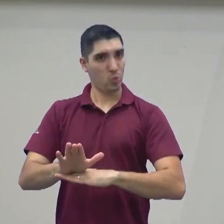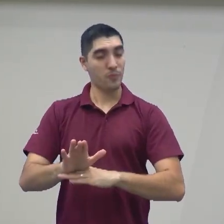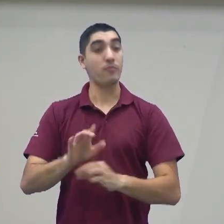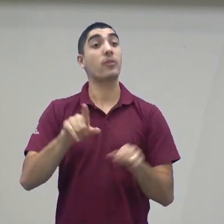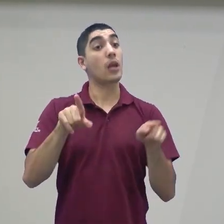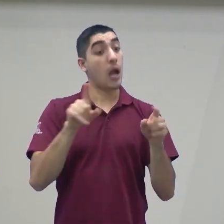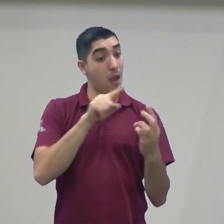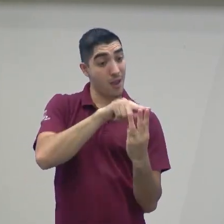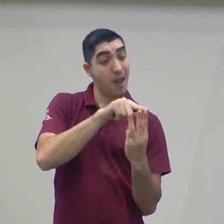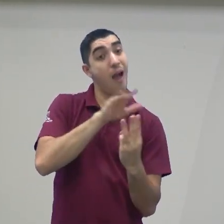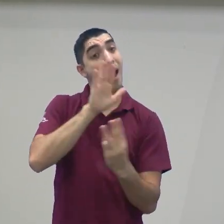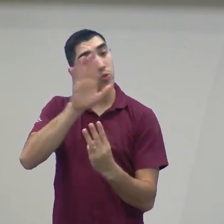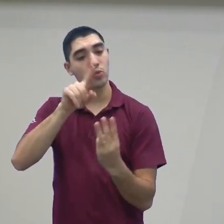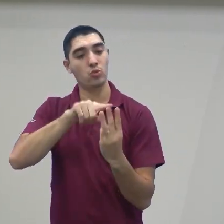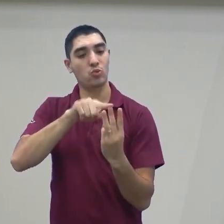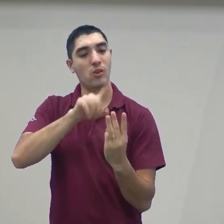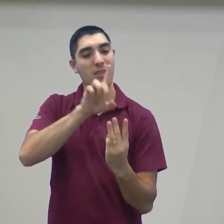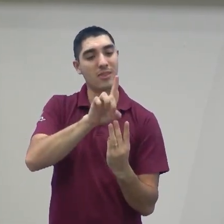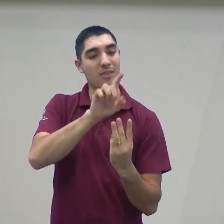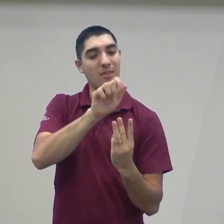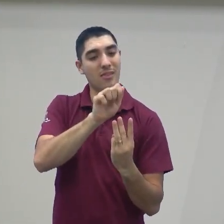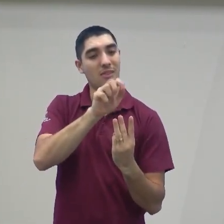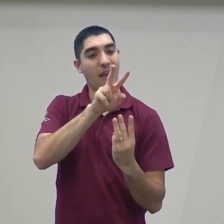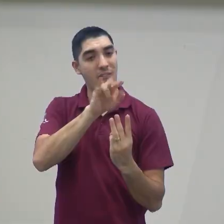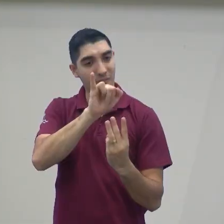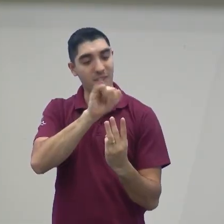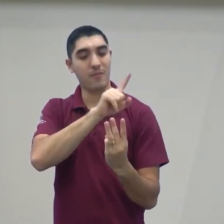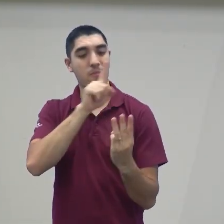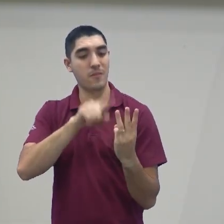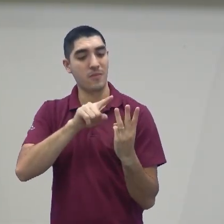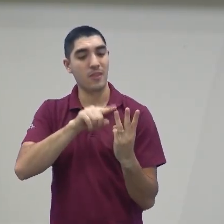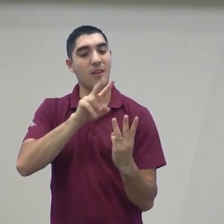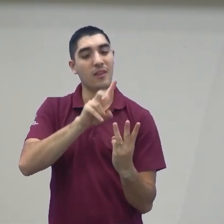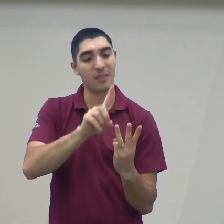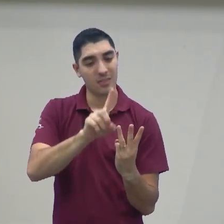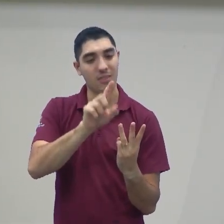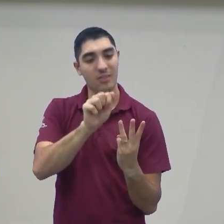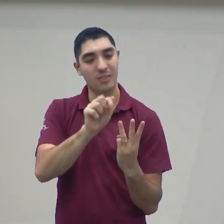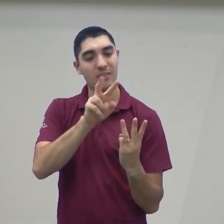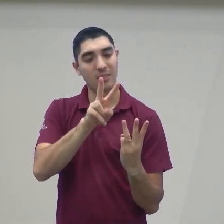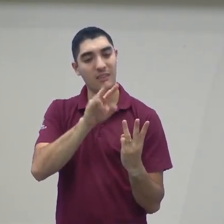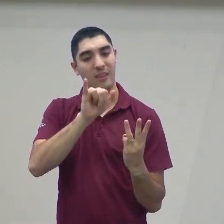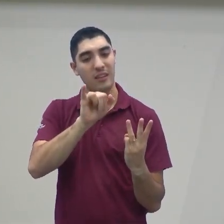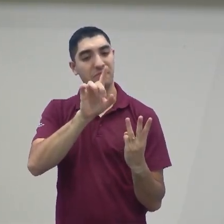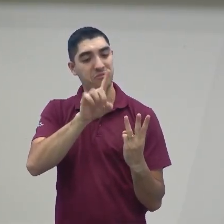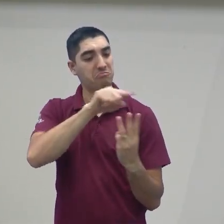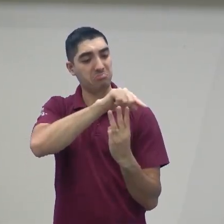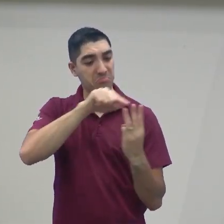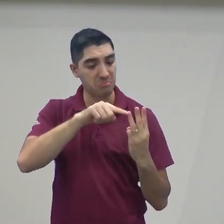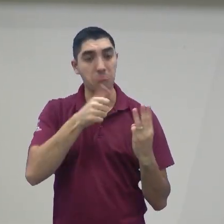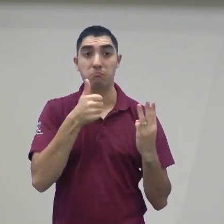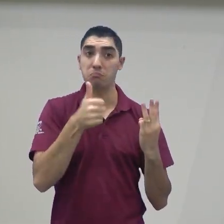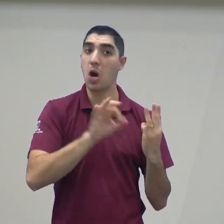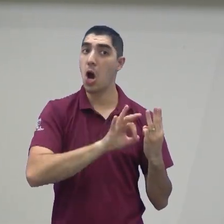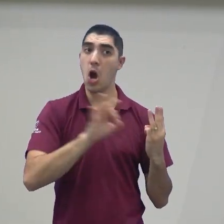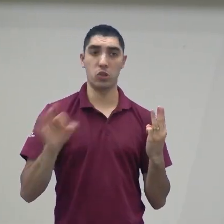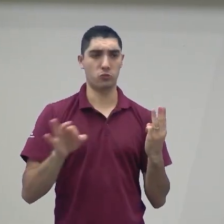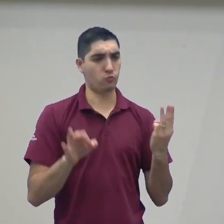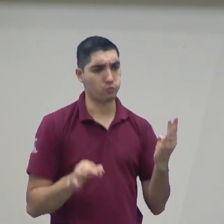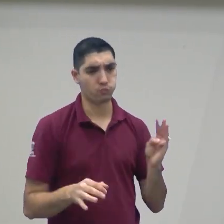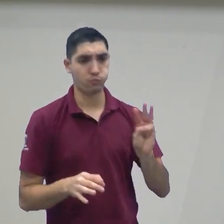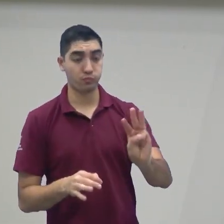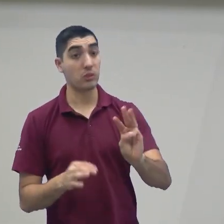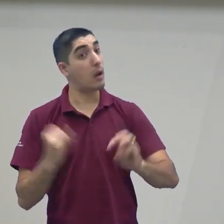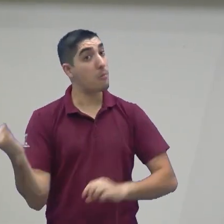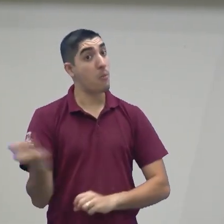quanto do David também, que foram os maiores pontuadores da equipe joseense. Então, baita vitória contra o time do Goiás para respirar um